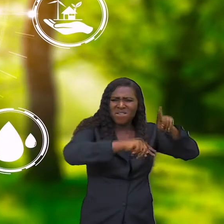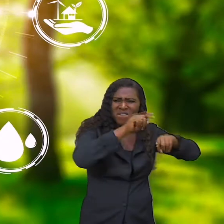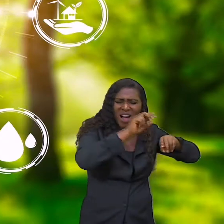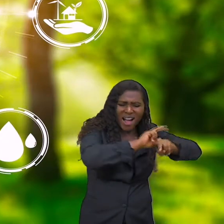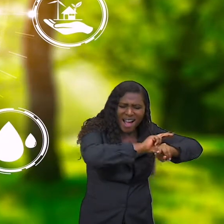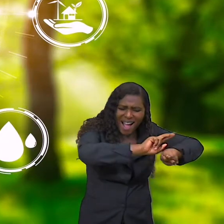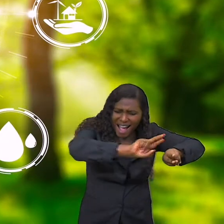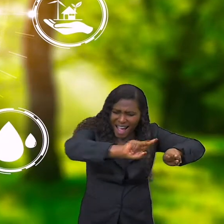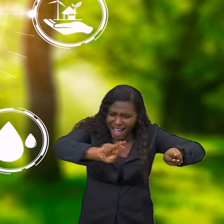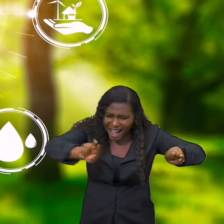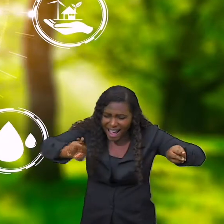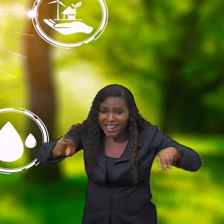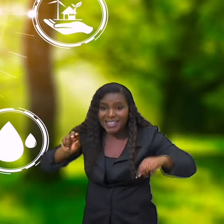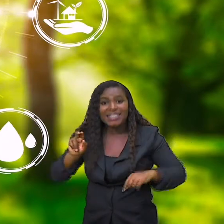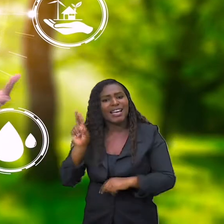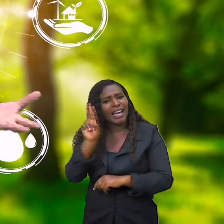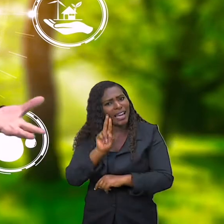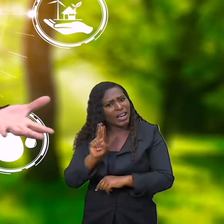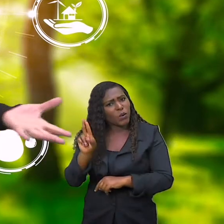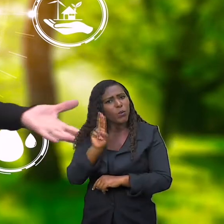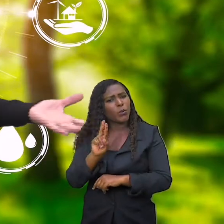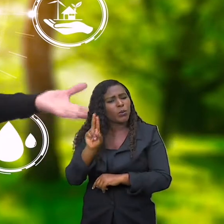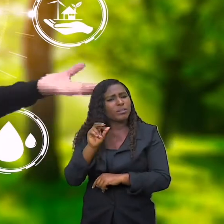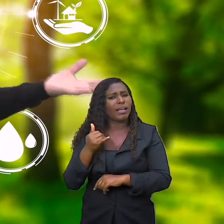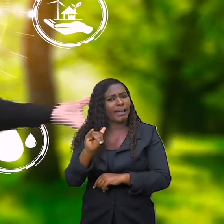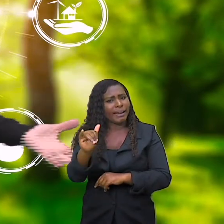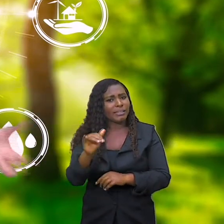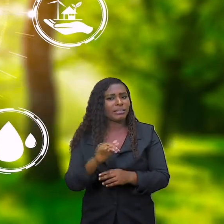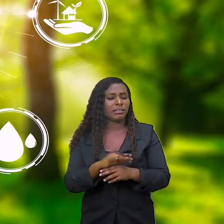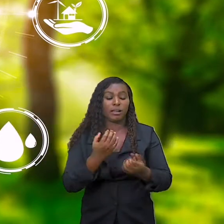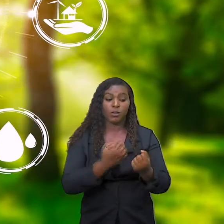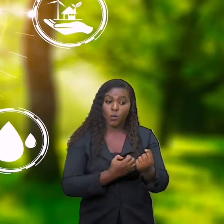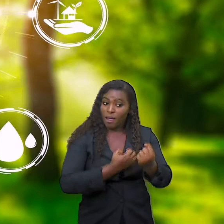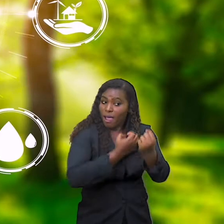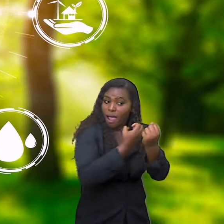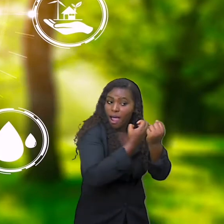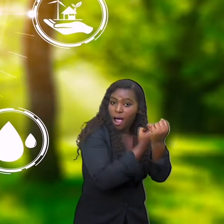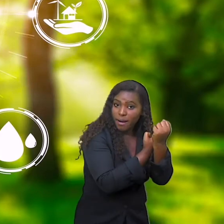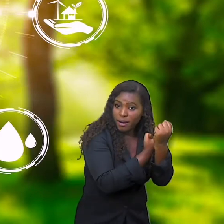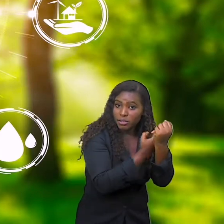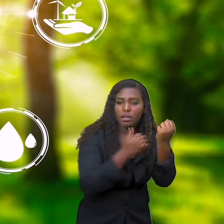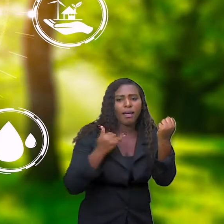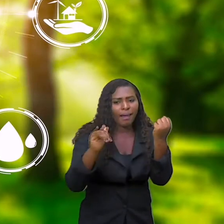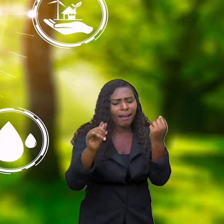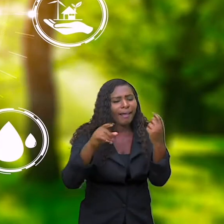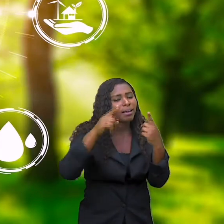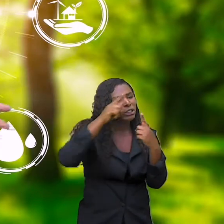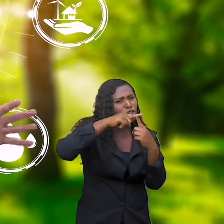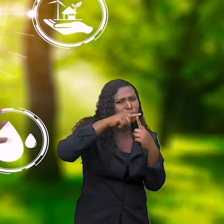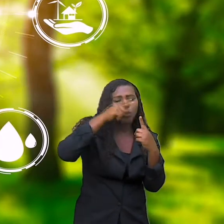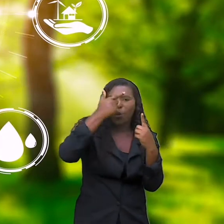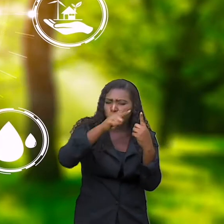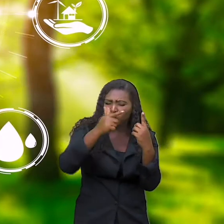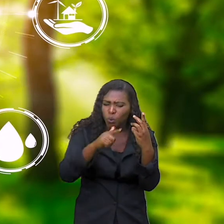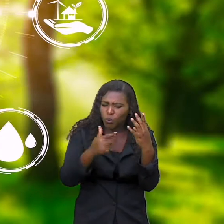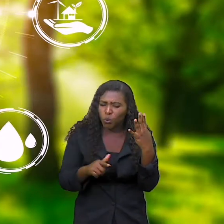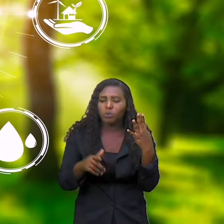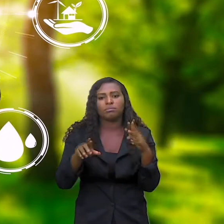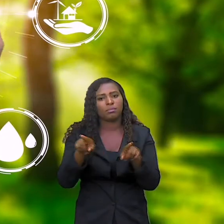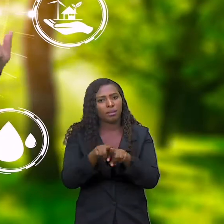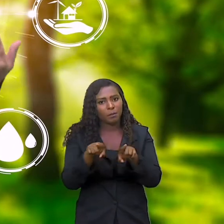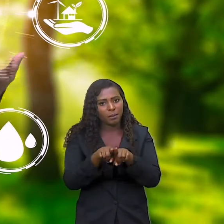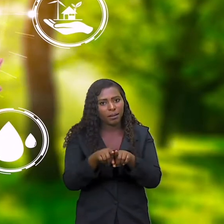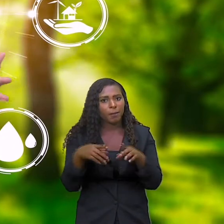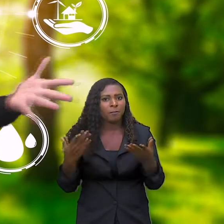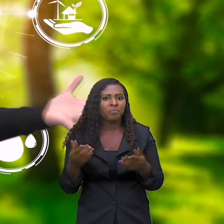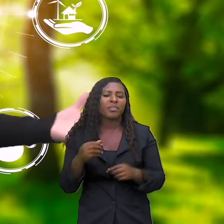só energia elétrica, mas, consomem energia, como as lâmpadas, os eletrodomésticos,